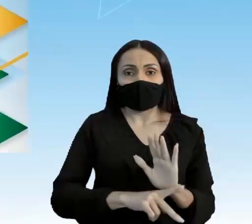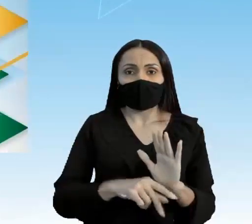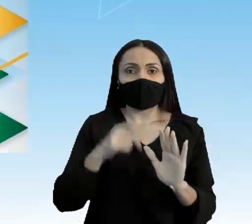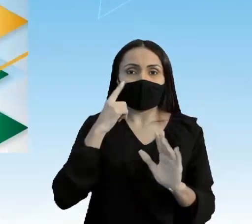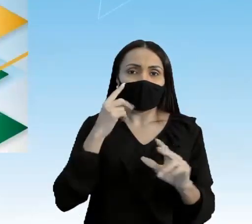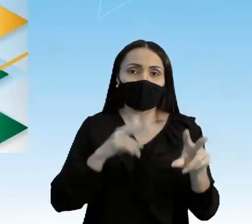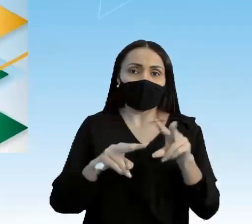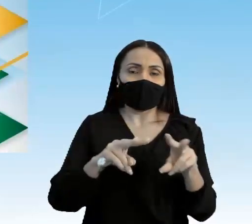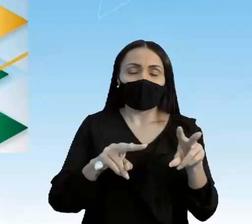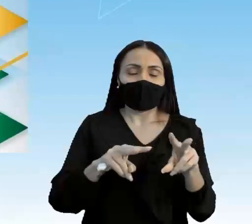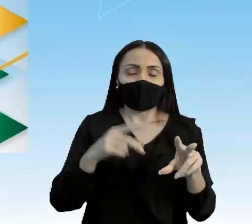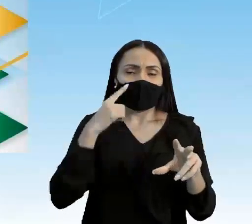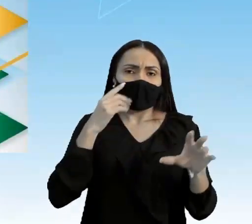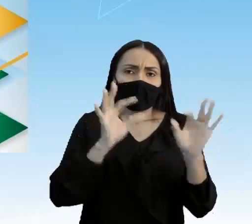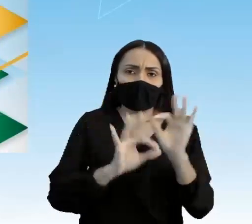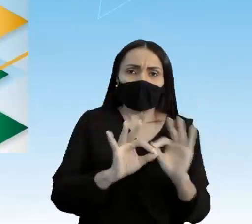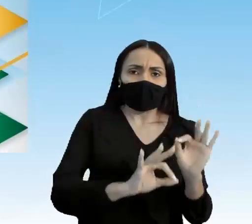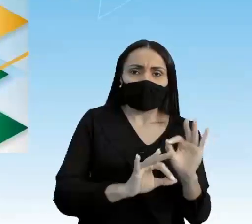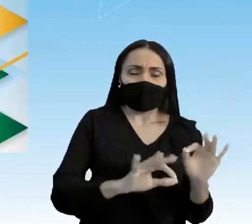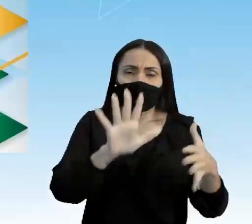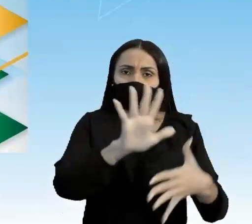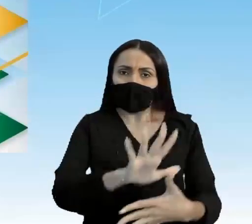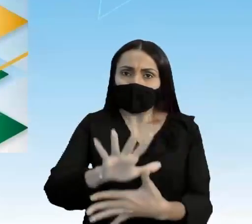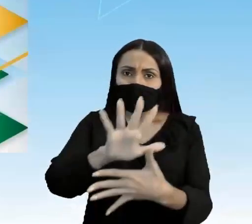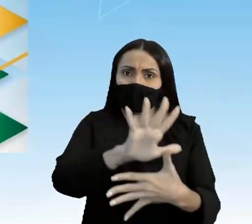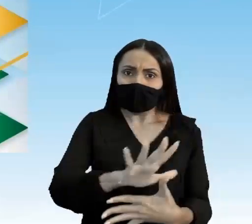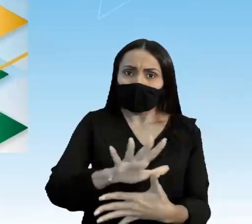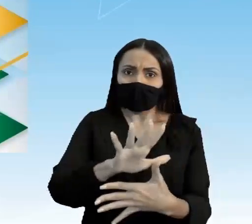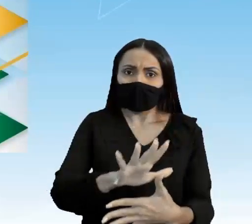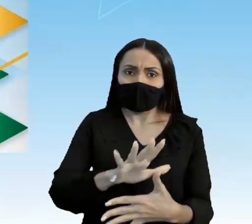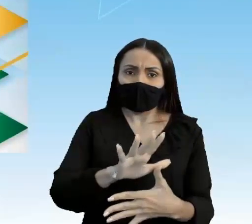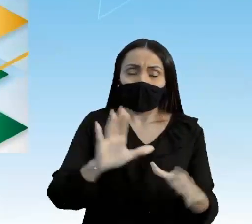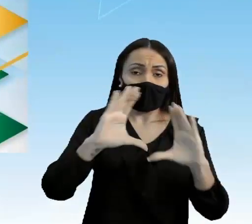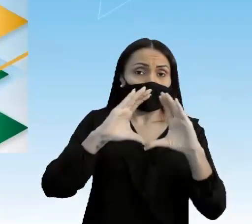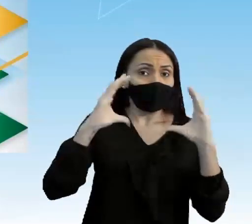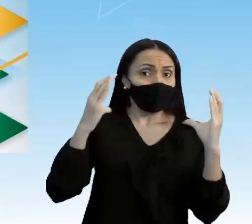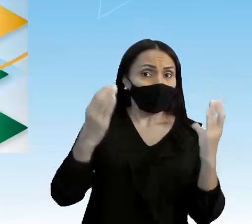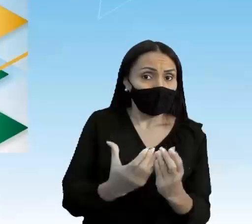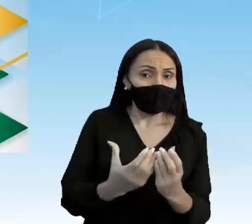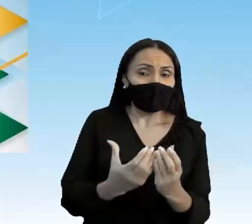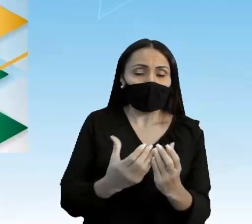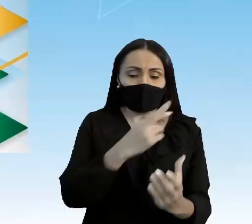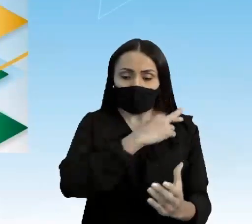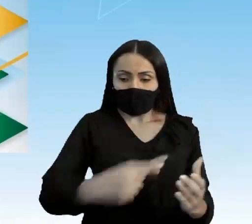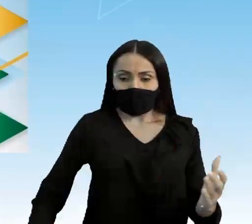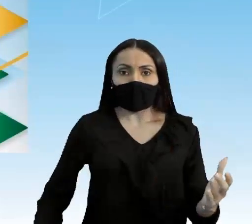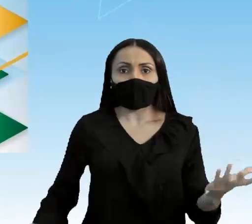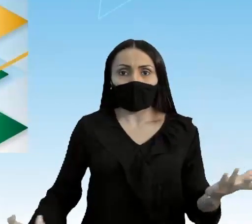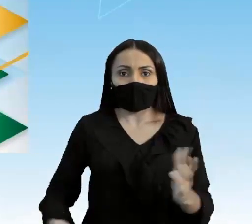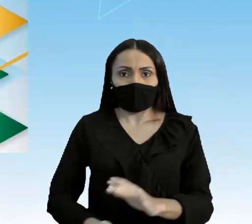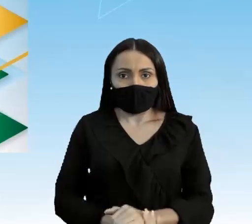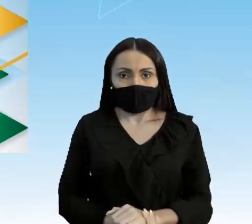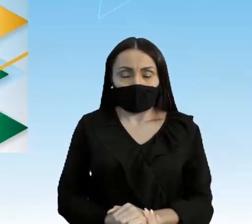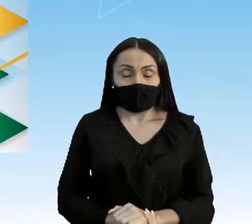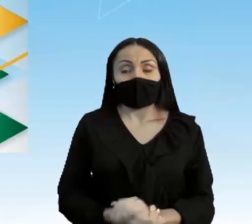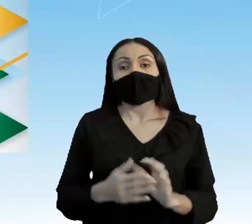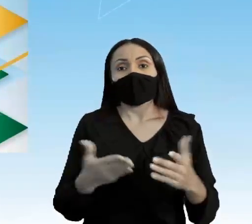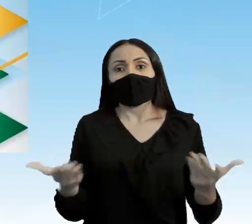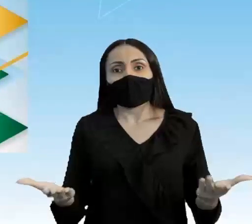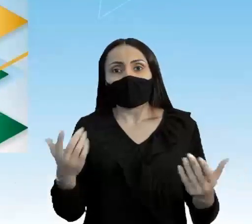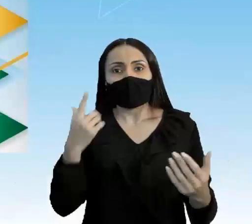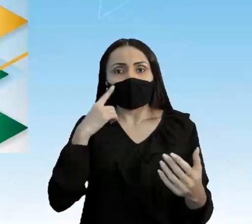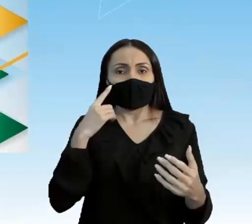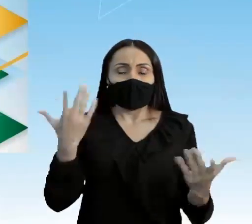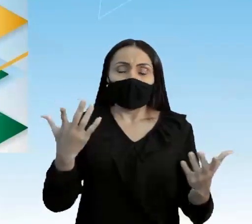ver formar-se na América uma confederação republicana. Isto é,